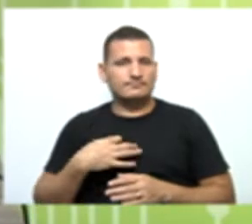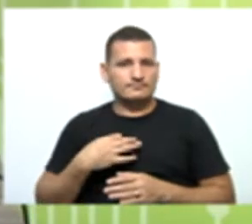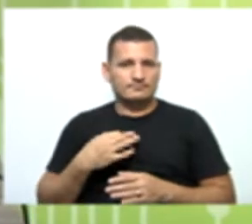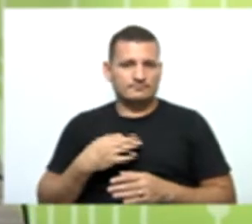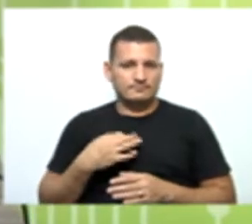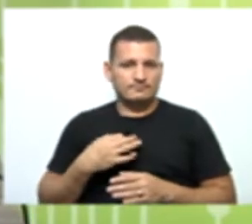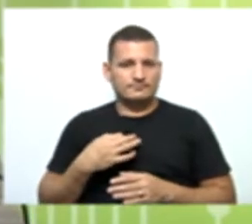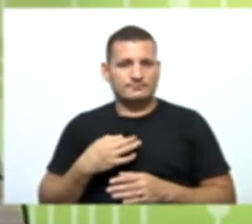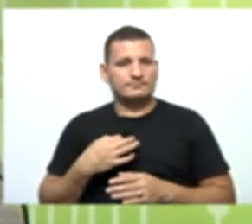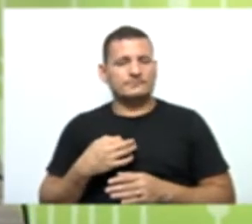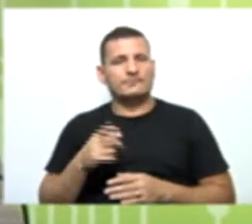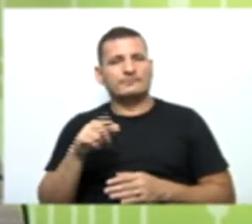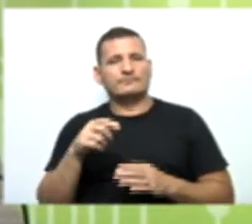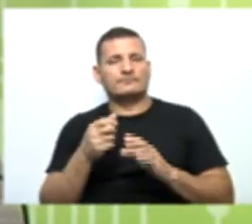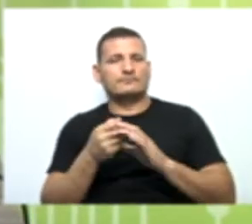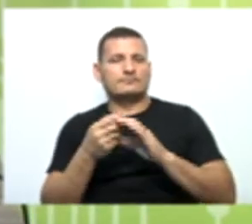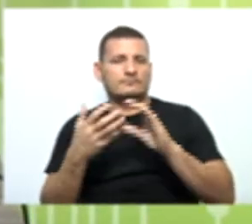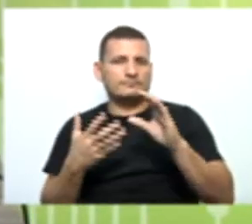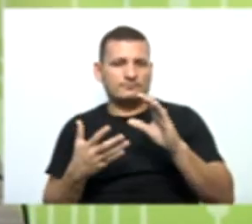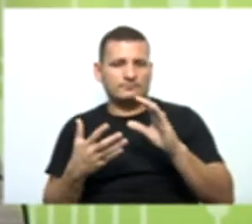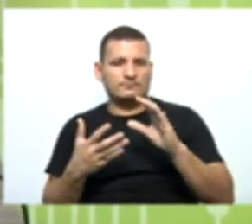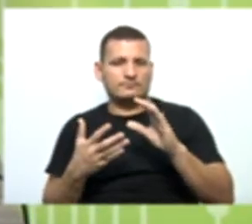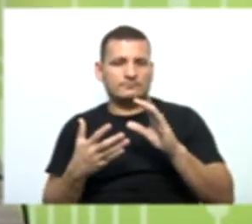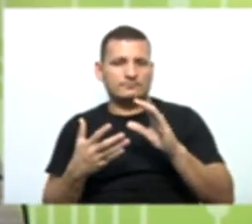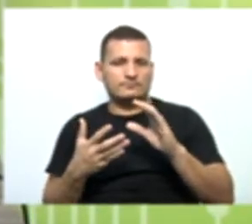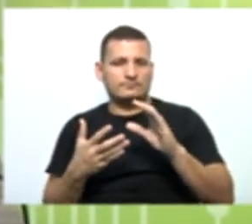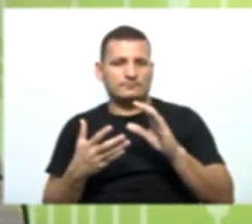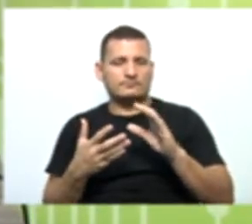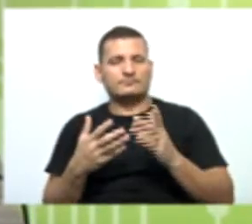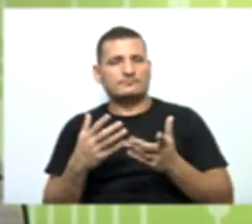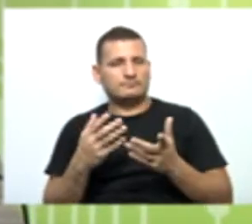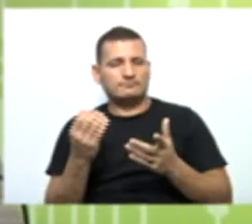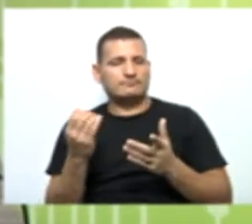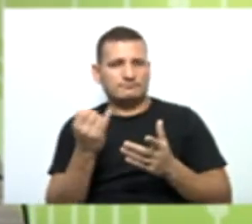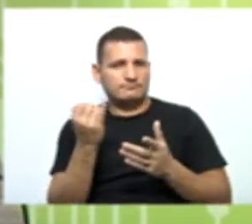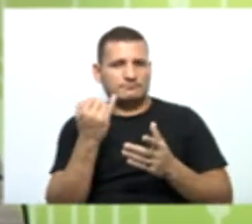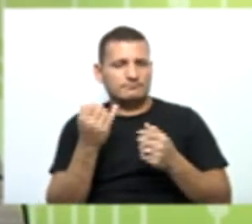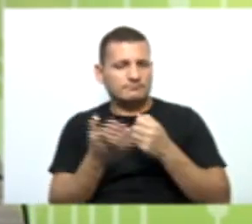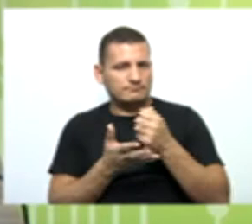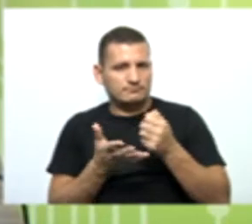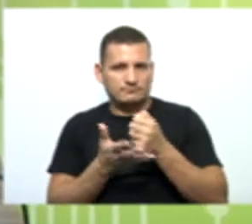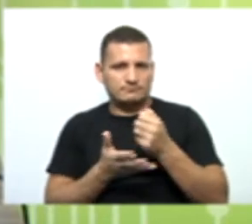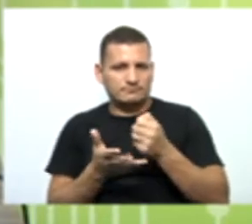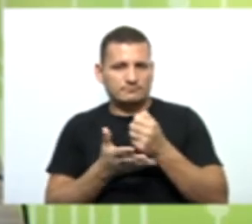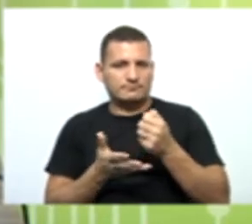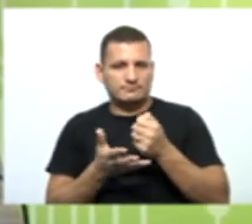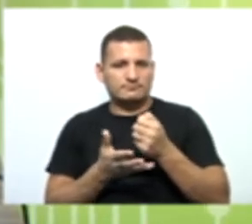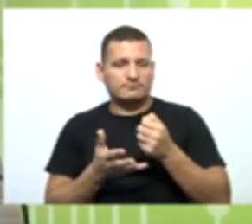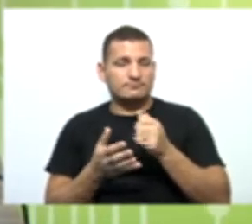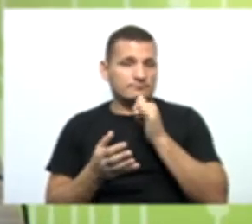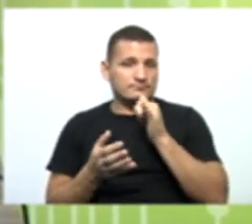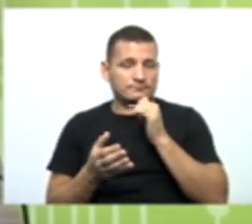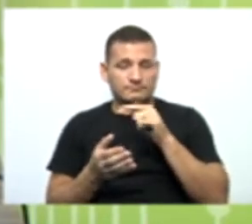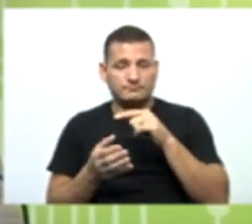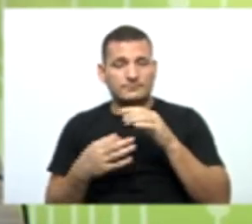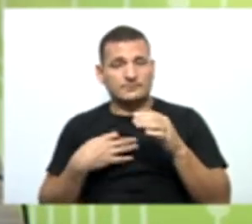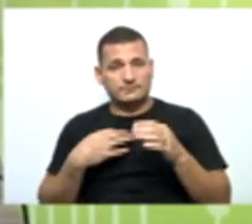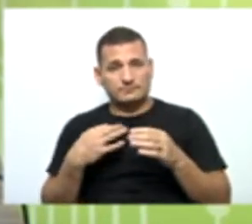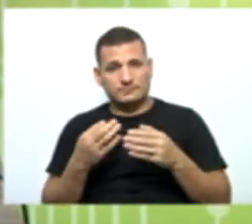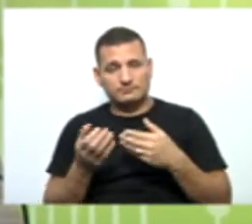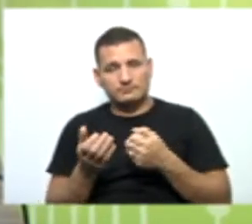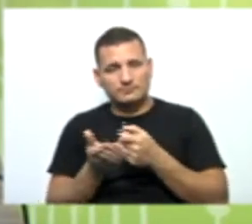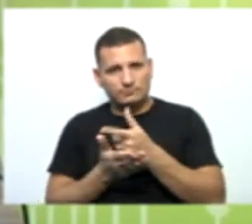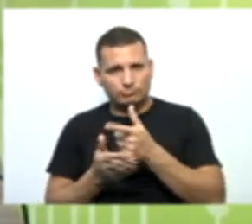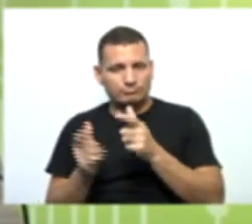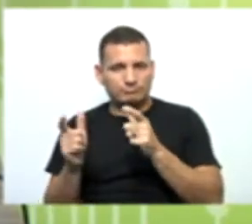camisa conta como uma característica fundamental quando você vai se tratar de comprar essa camisa em determinado